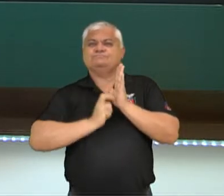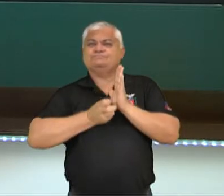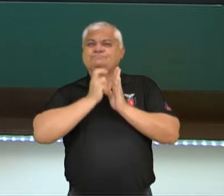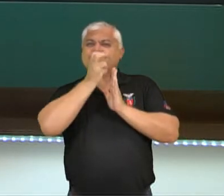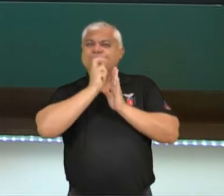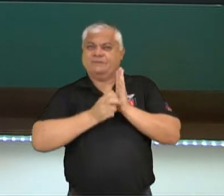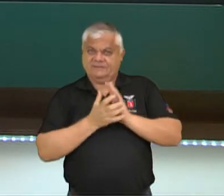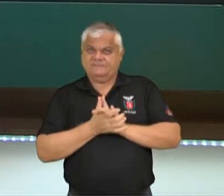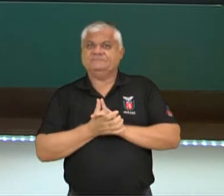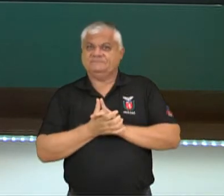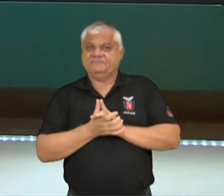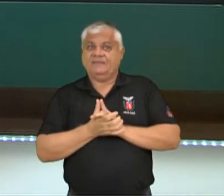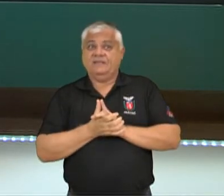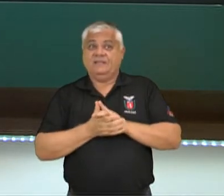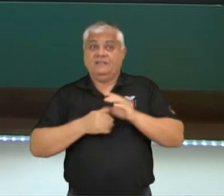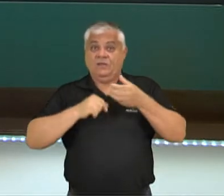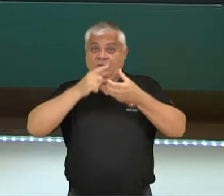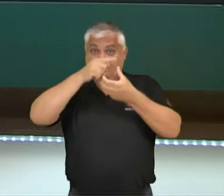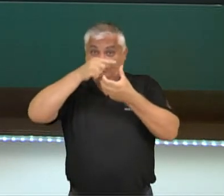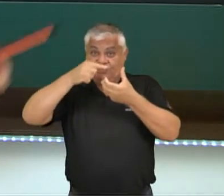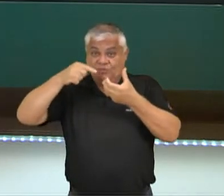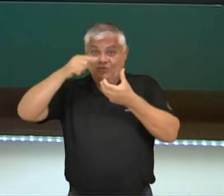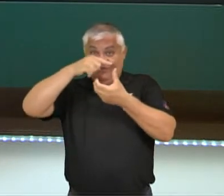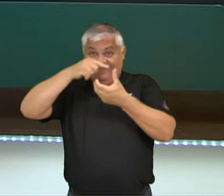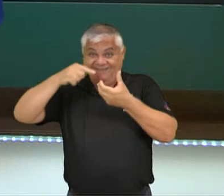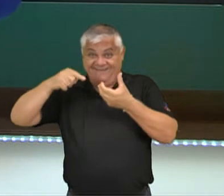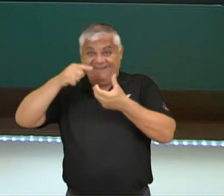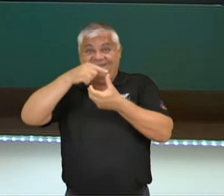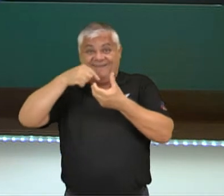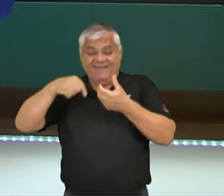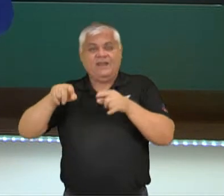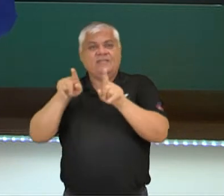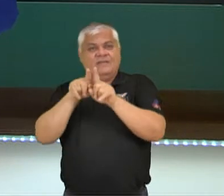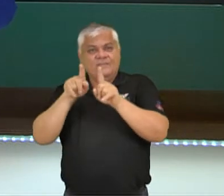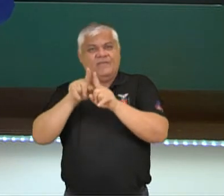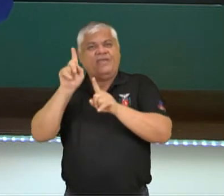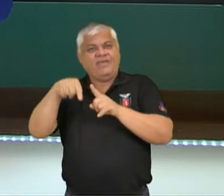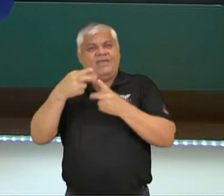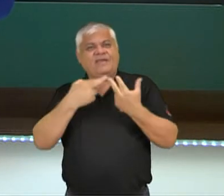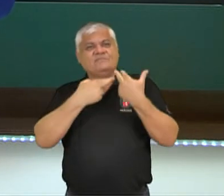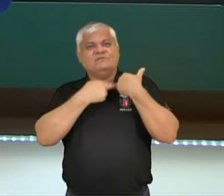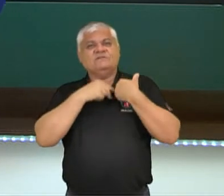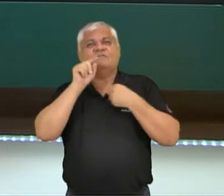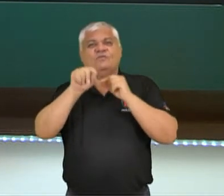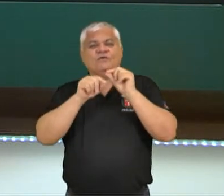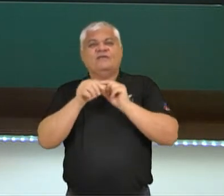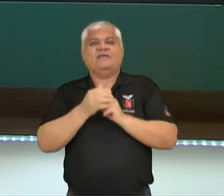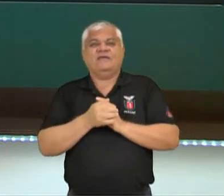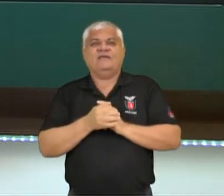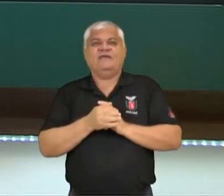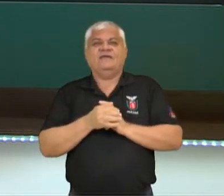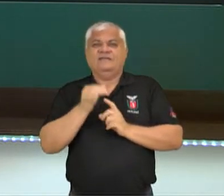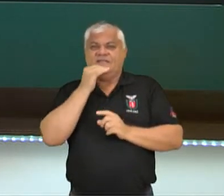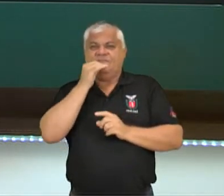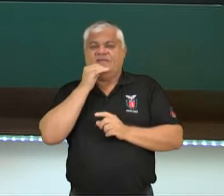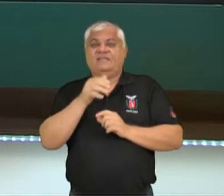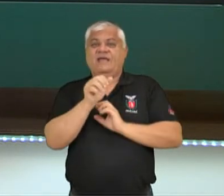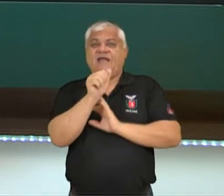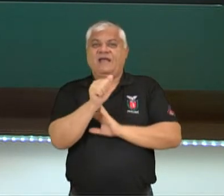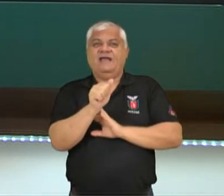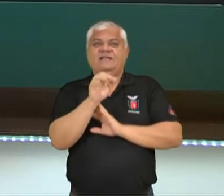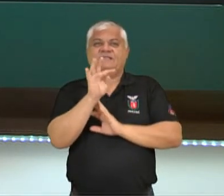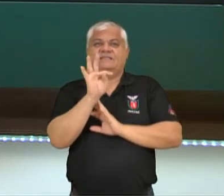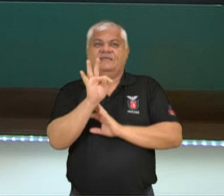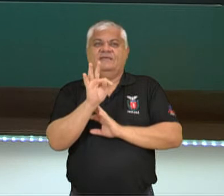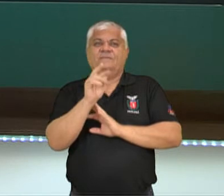Então, a mitocôndria, através da respiração celular, também é responsável por produzir adenosina trifosfato, que é,